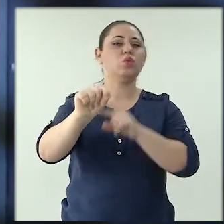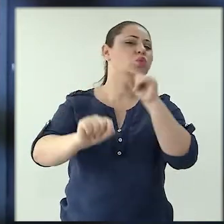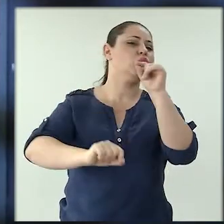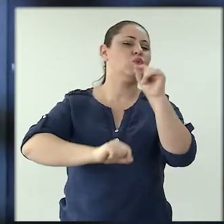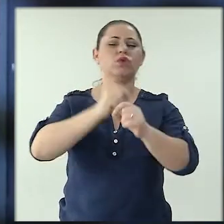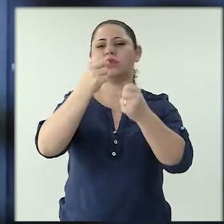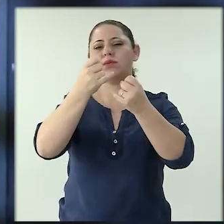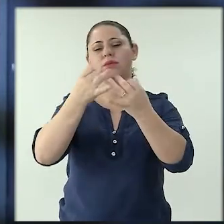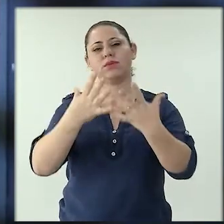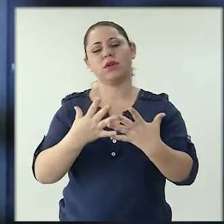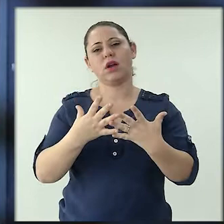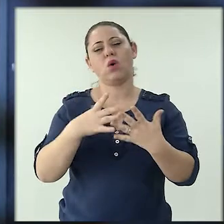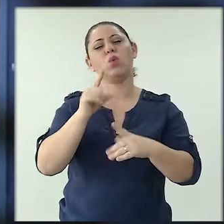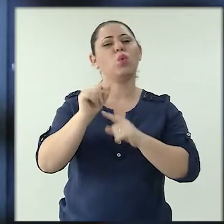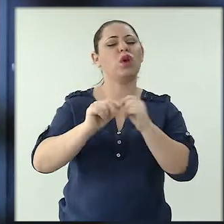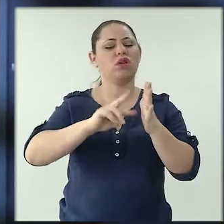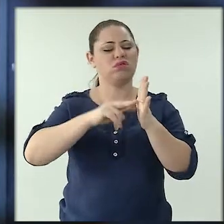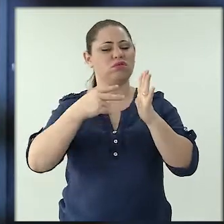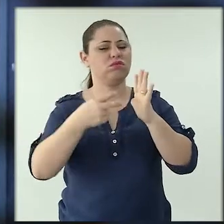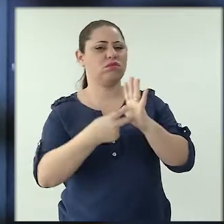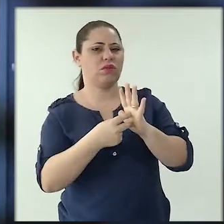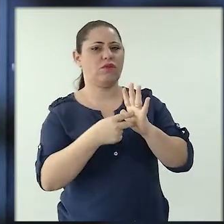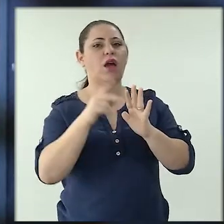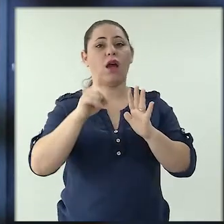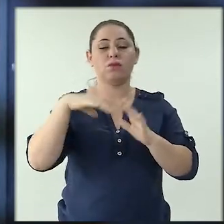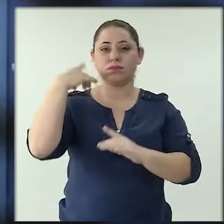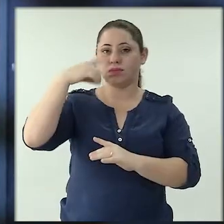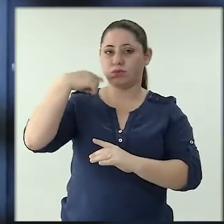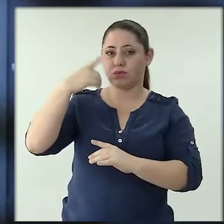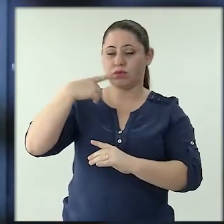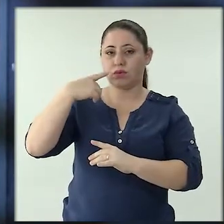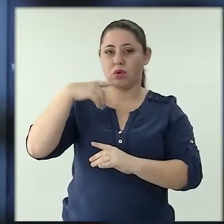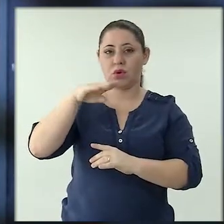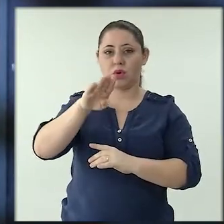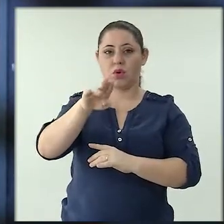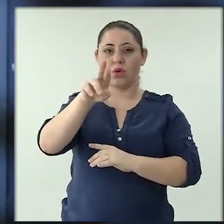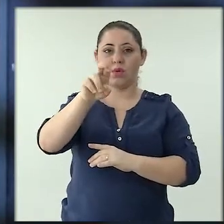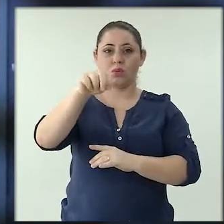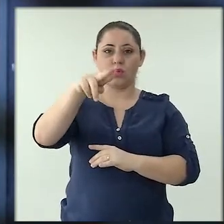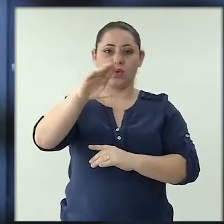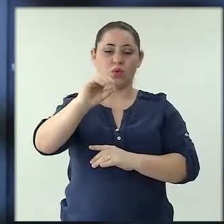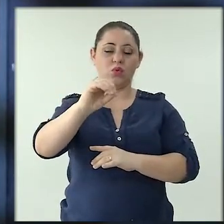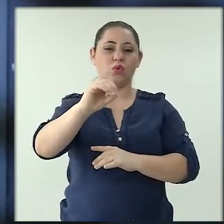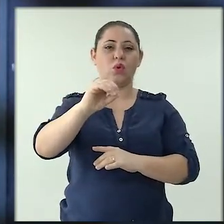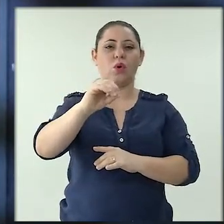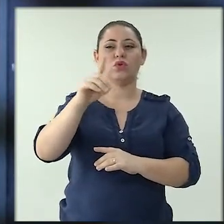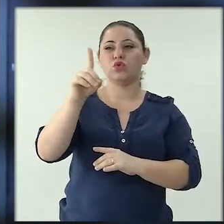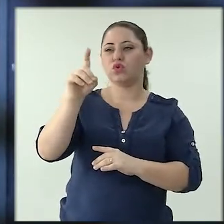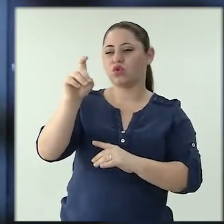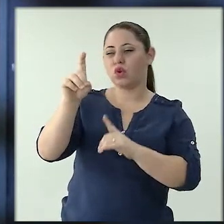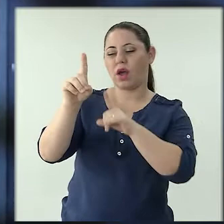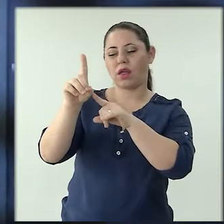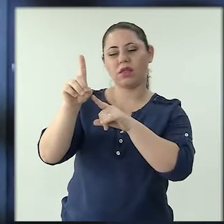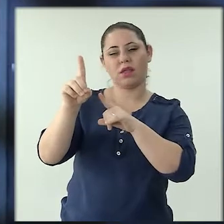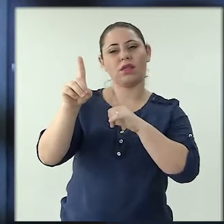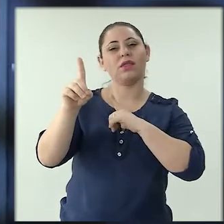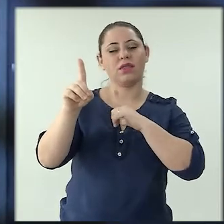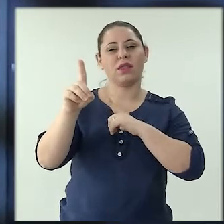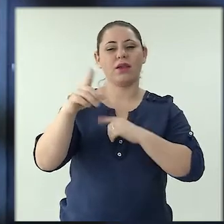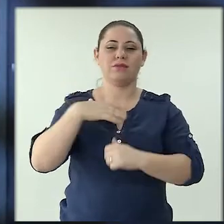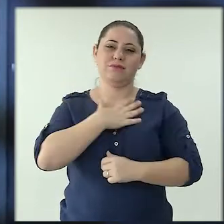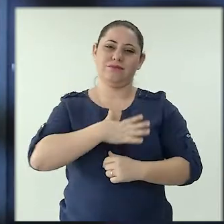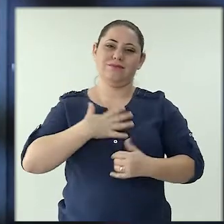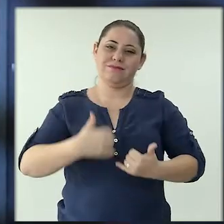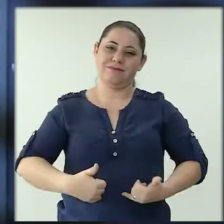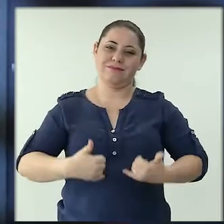explicar para a gente o que significa o uso capião extrajudicial é o advogado Bruno Rumiato, lá de Dourados, com quem eu tenho